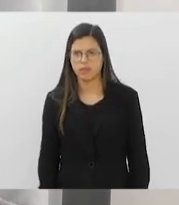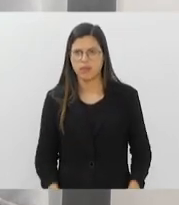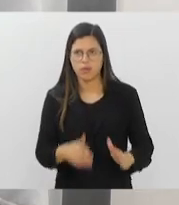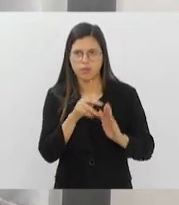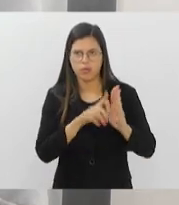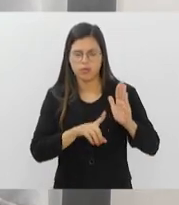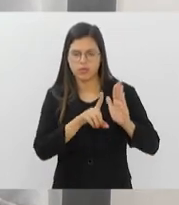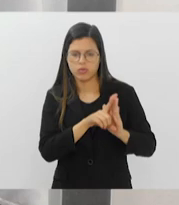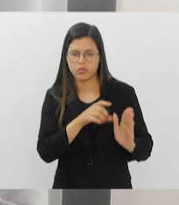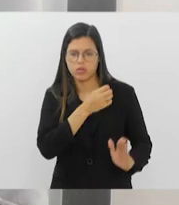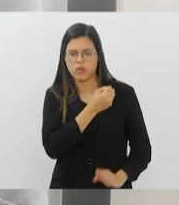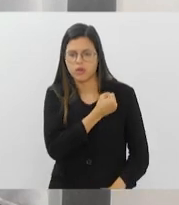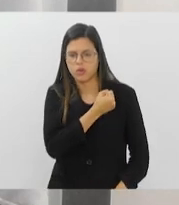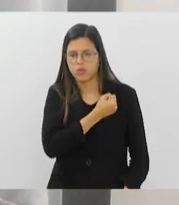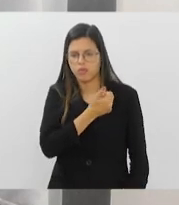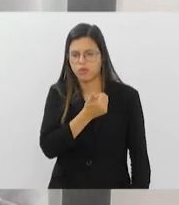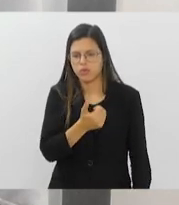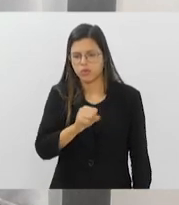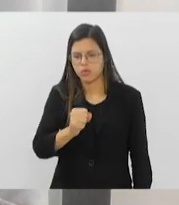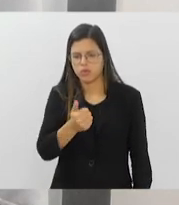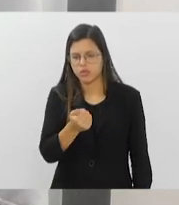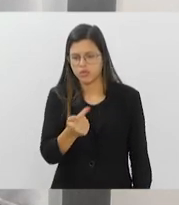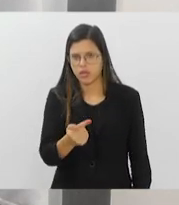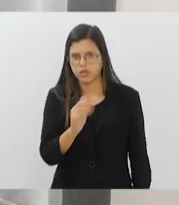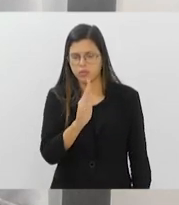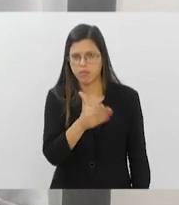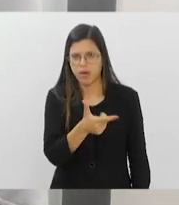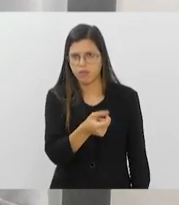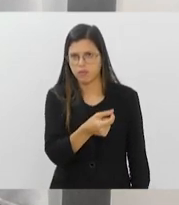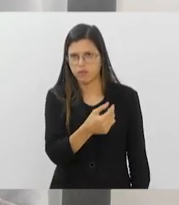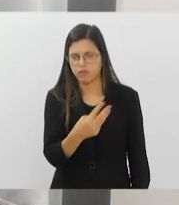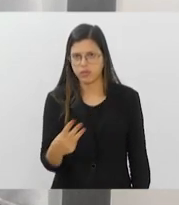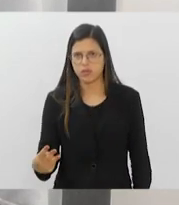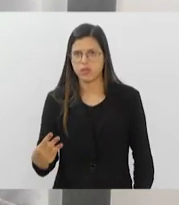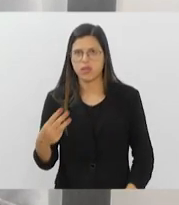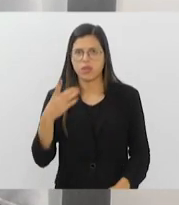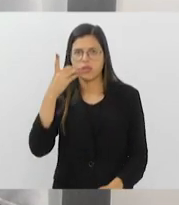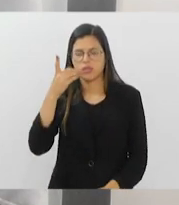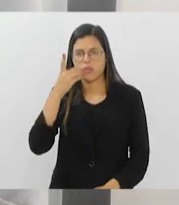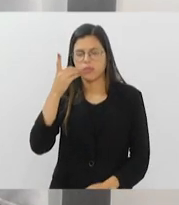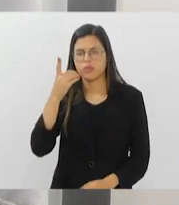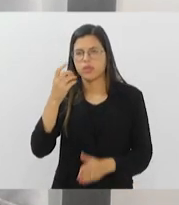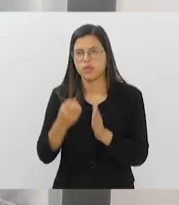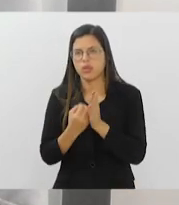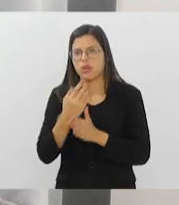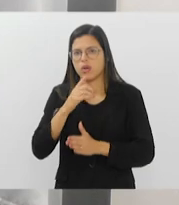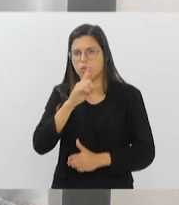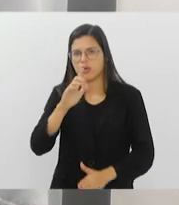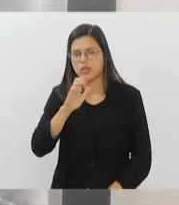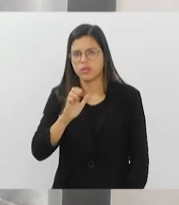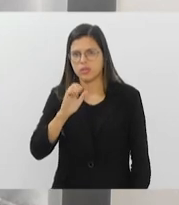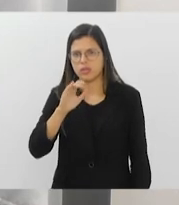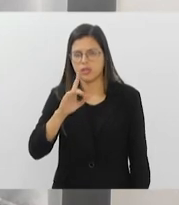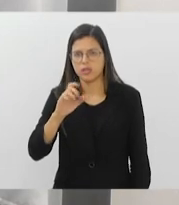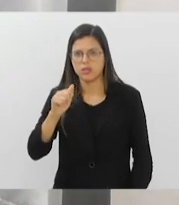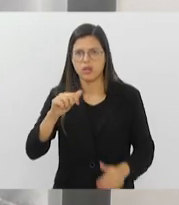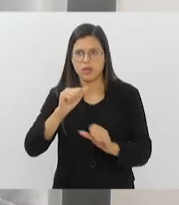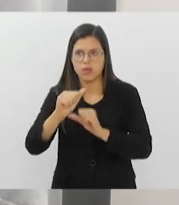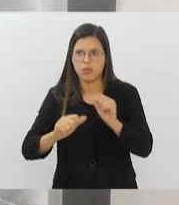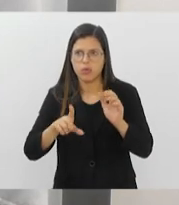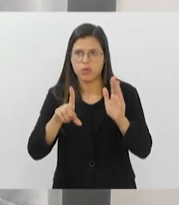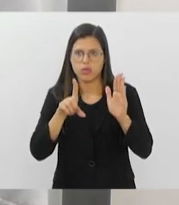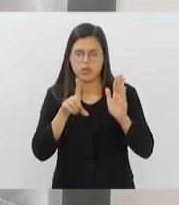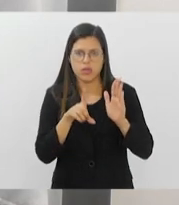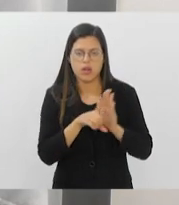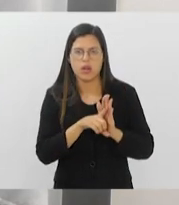23 da pauta. Projeto de lei número 1817 de 23, de autoria da deputada Zeidan, que altera a lei 10.060 de 10 de